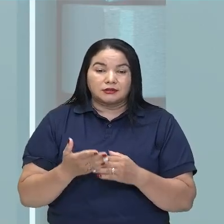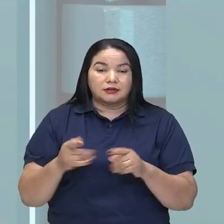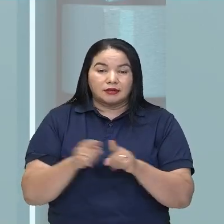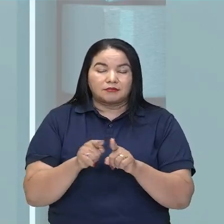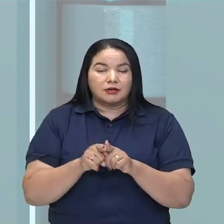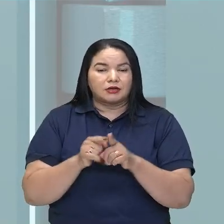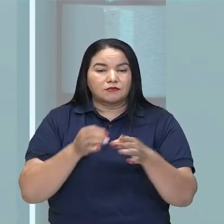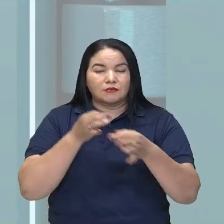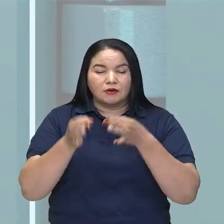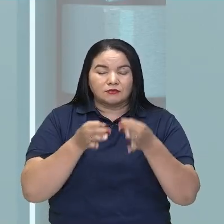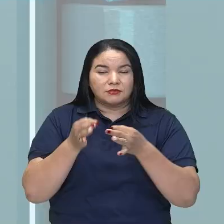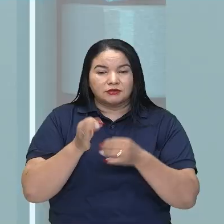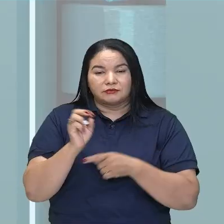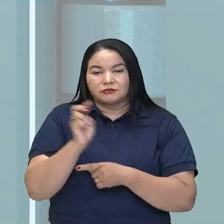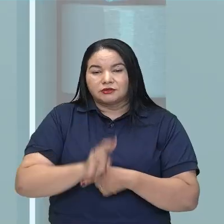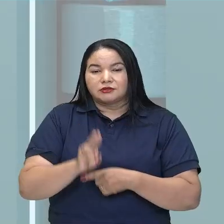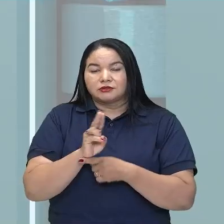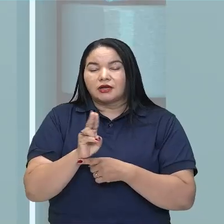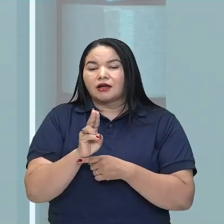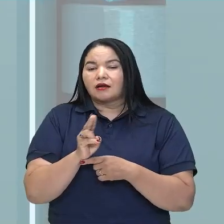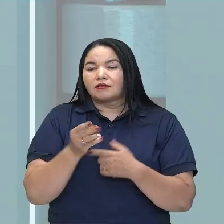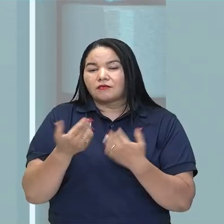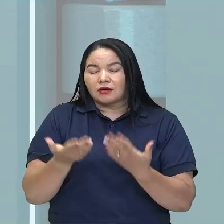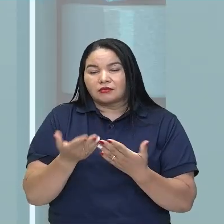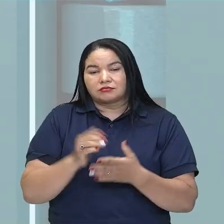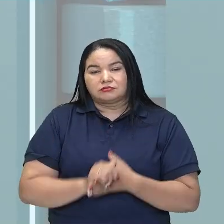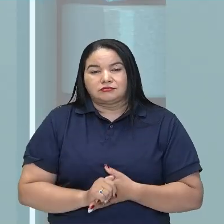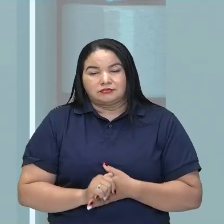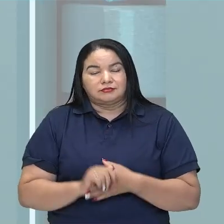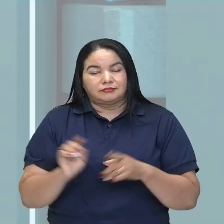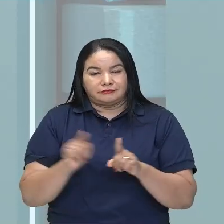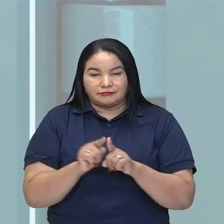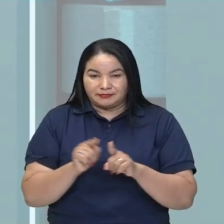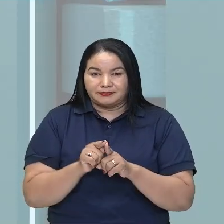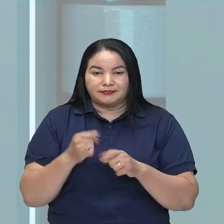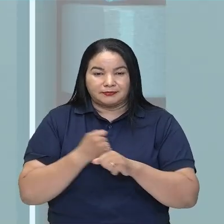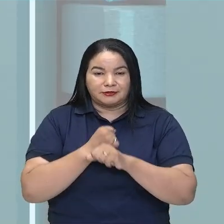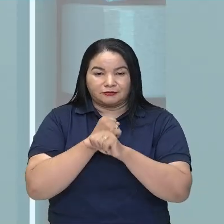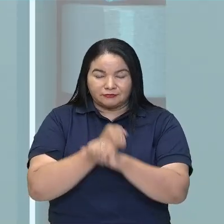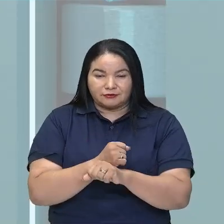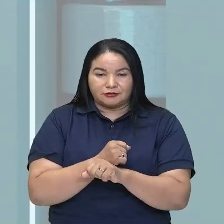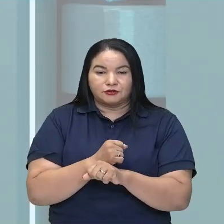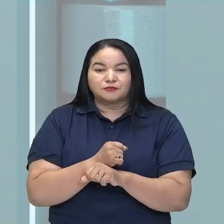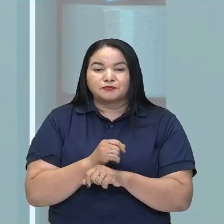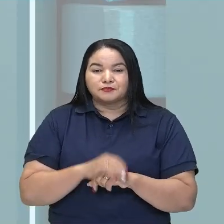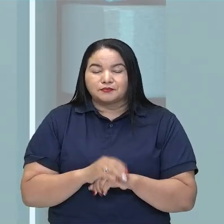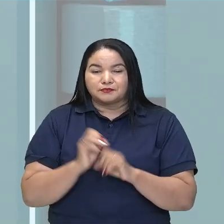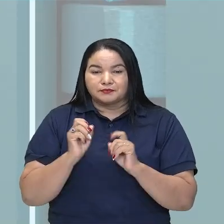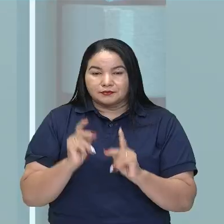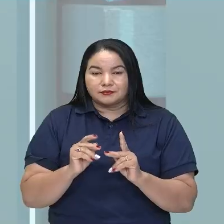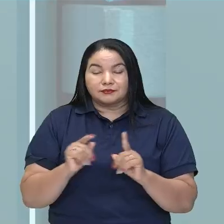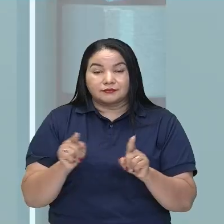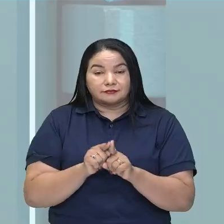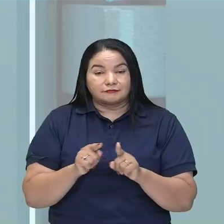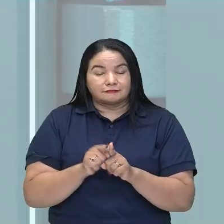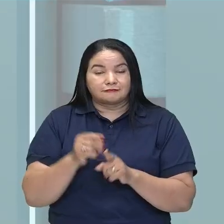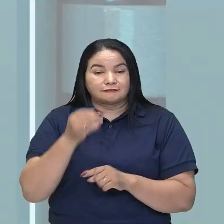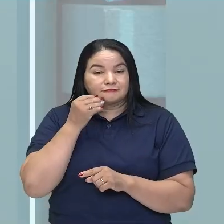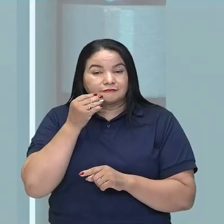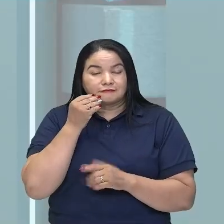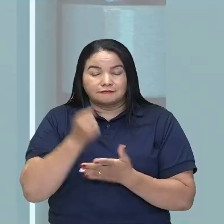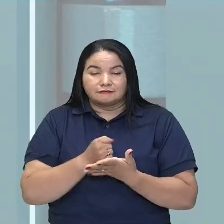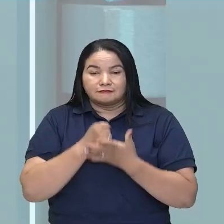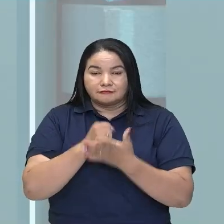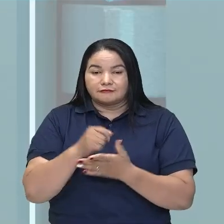argumentos, que é exatamente aquilo que ela utiliza para defender o seu ponto de vista e muitas vezes tentar convencer você